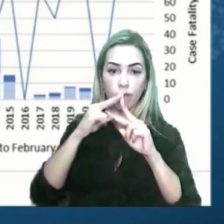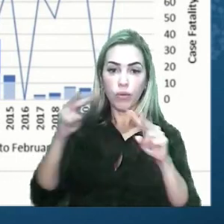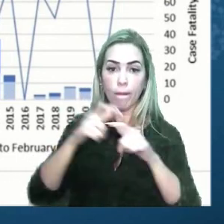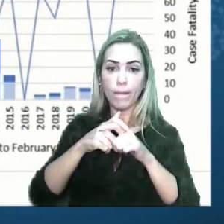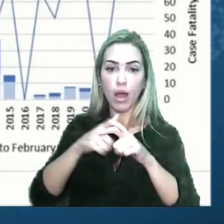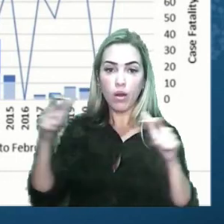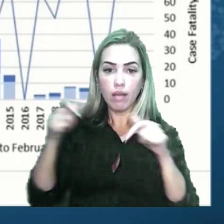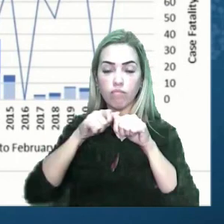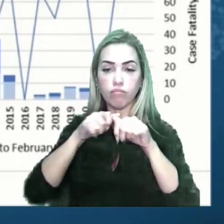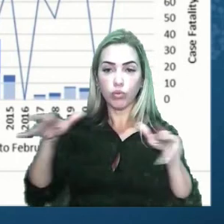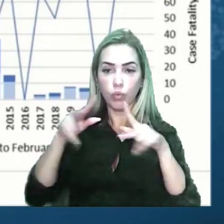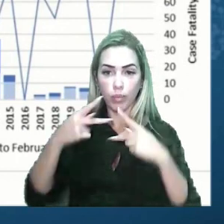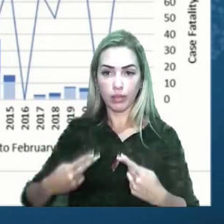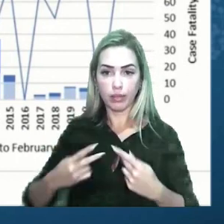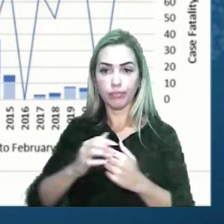das infecções em humanos.